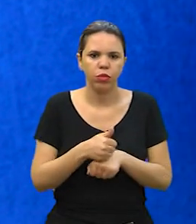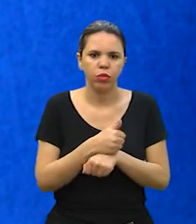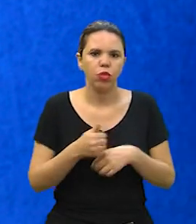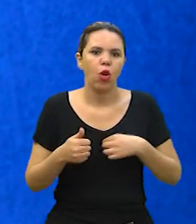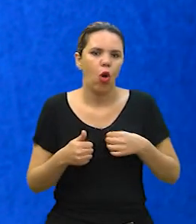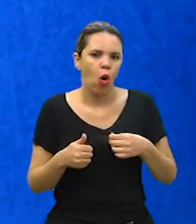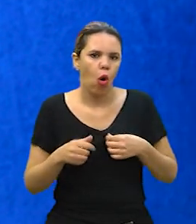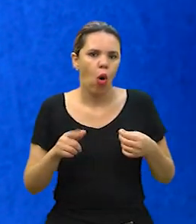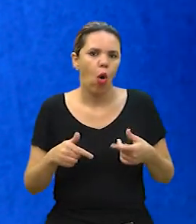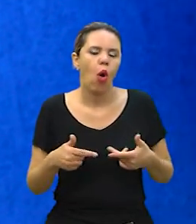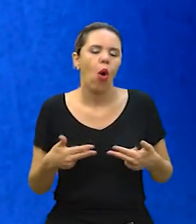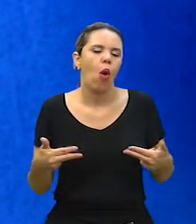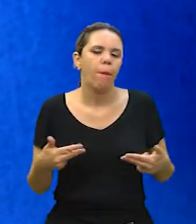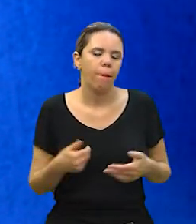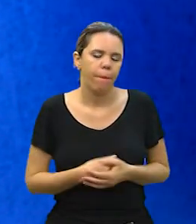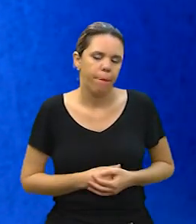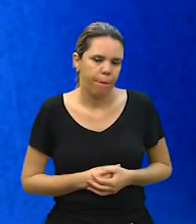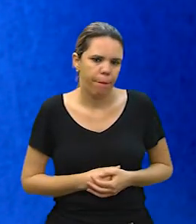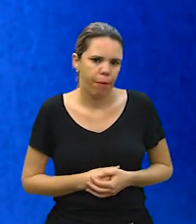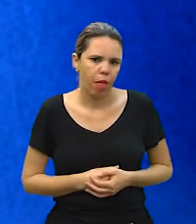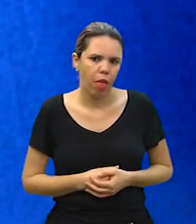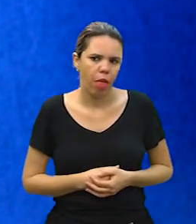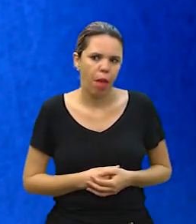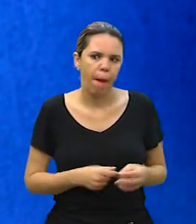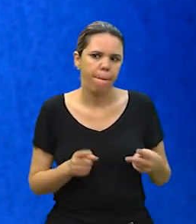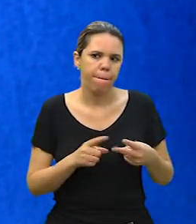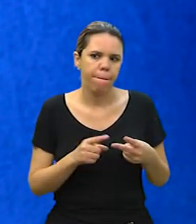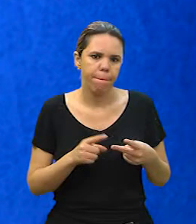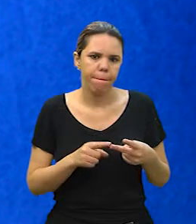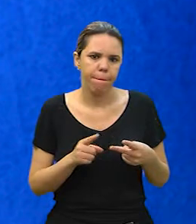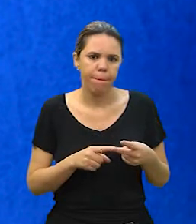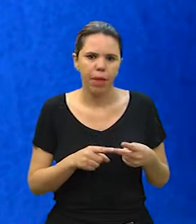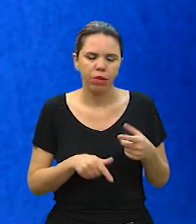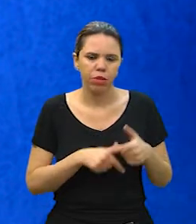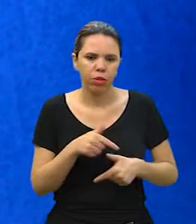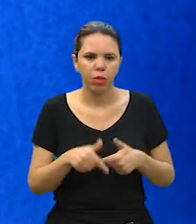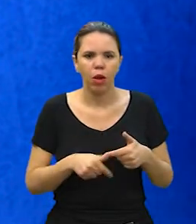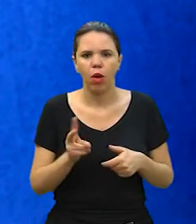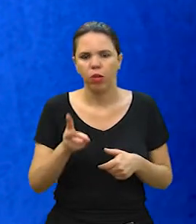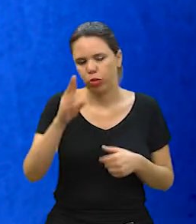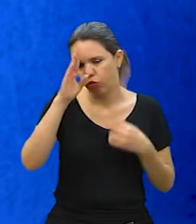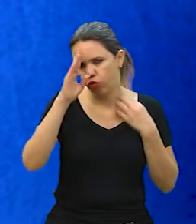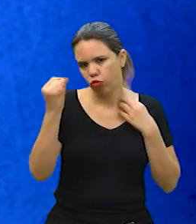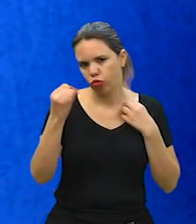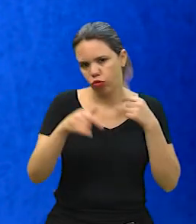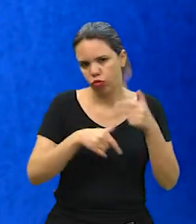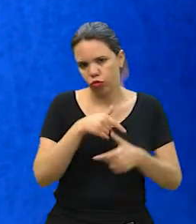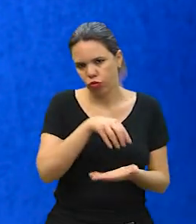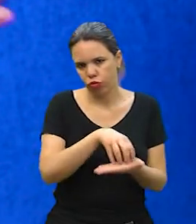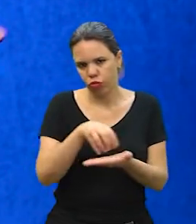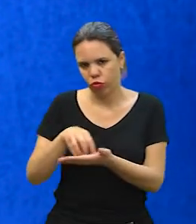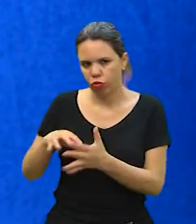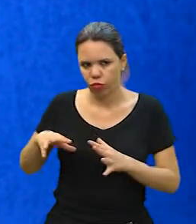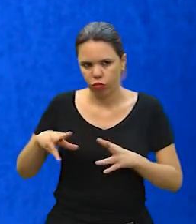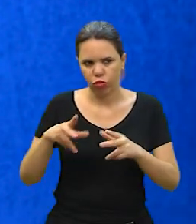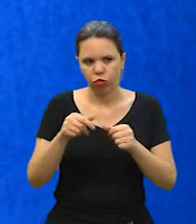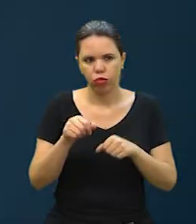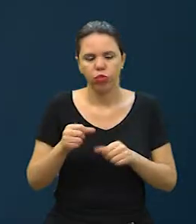setor têxtil passou a ser algo em segundo plano ou ainda é o carro-chefe dessa